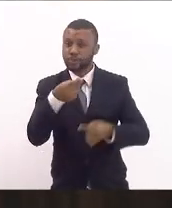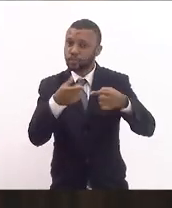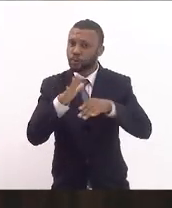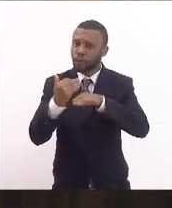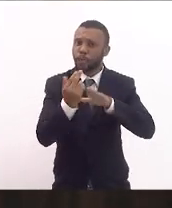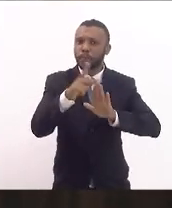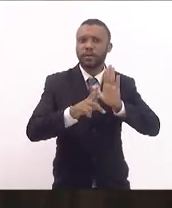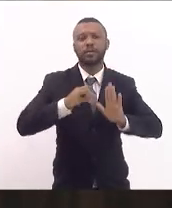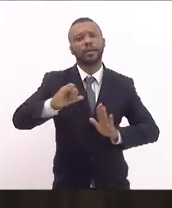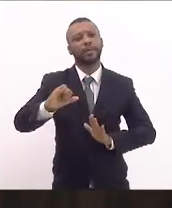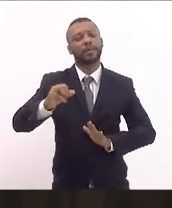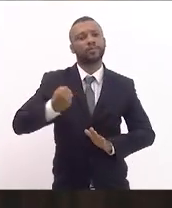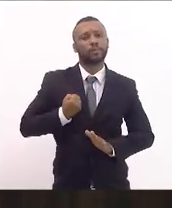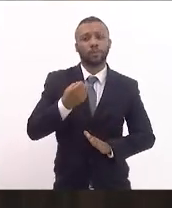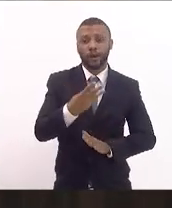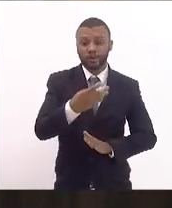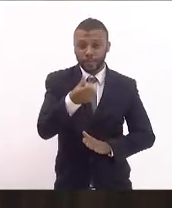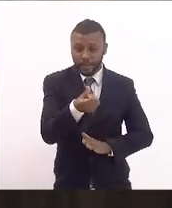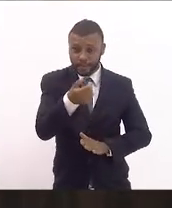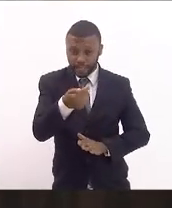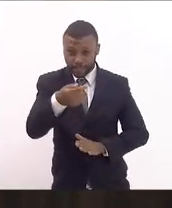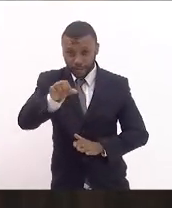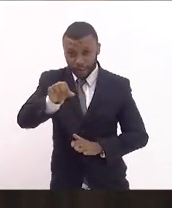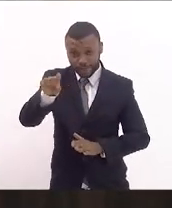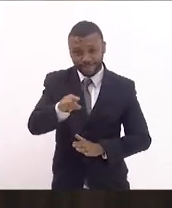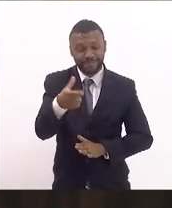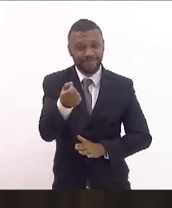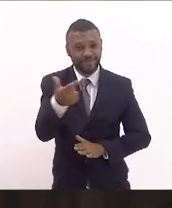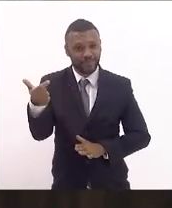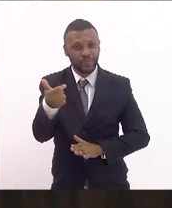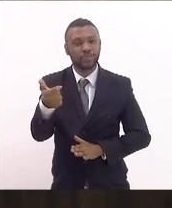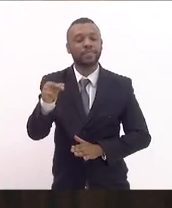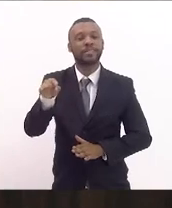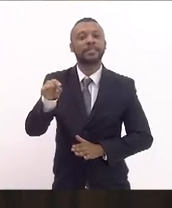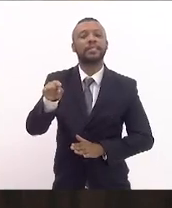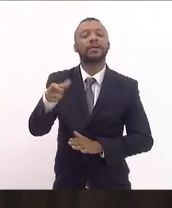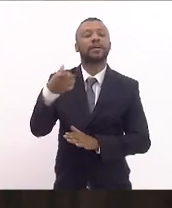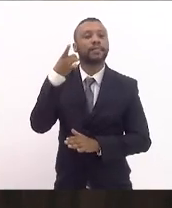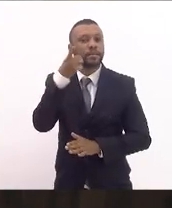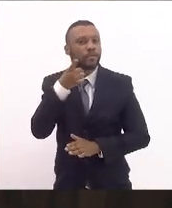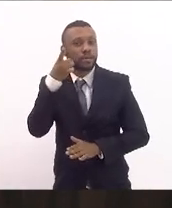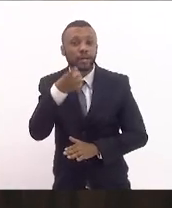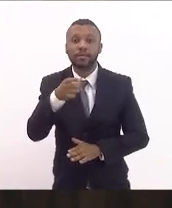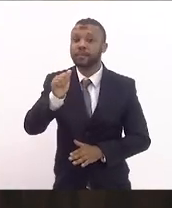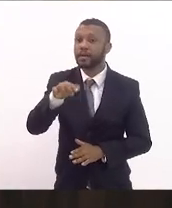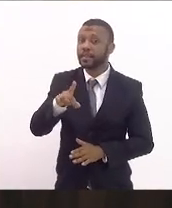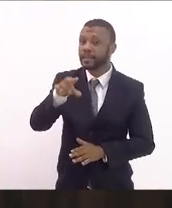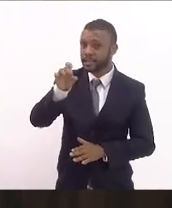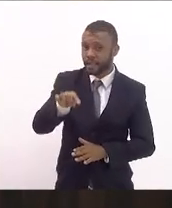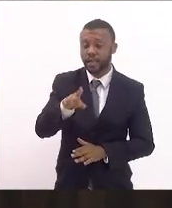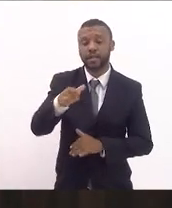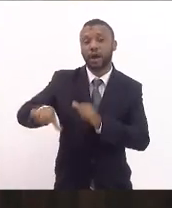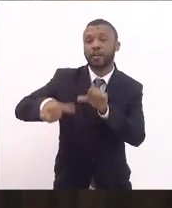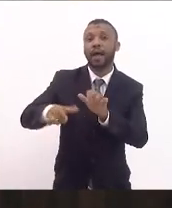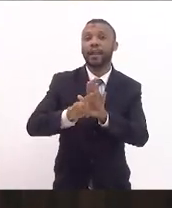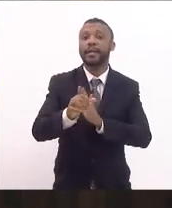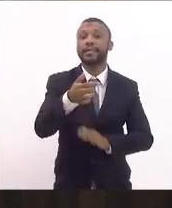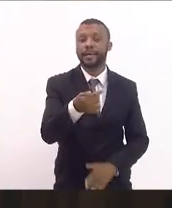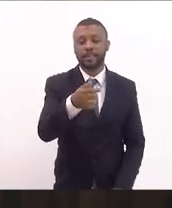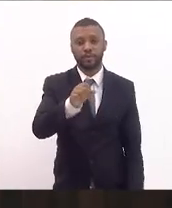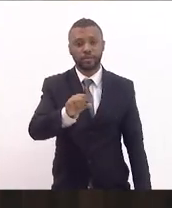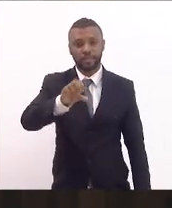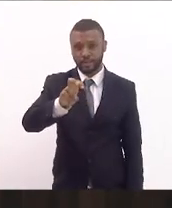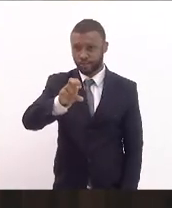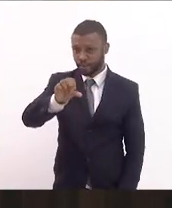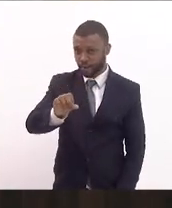discussão única projeto de lei 4679 de 21 de autoria do deputado André Corrêa que altera lei 7 8 5 9 de